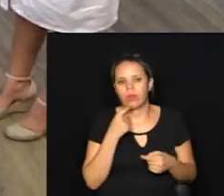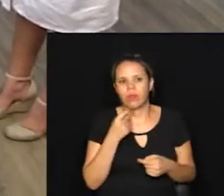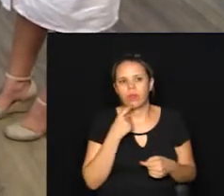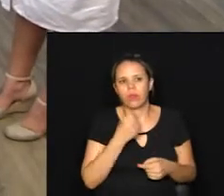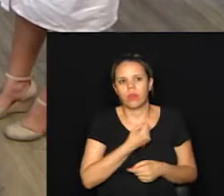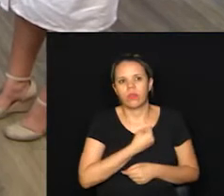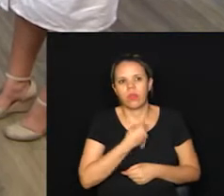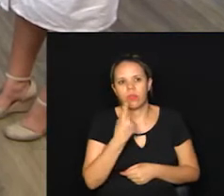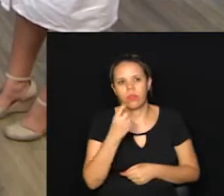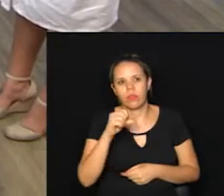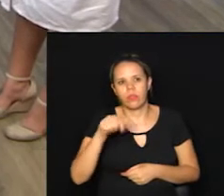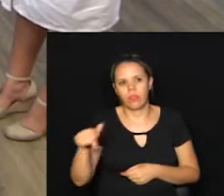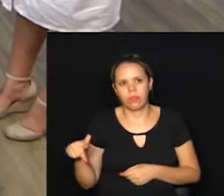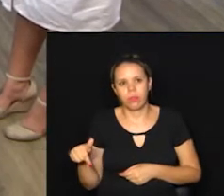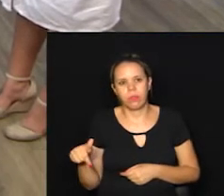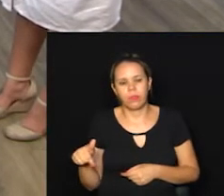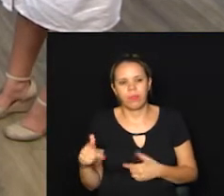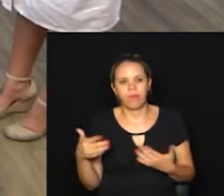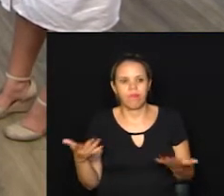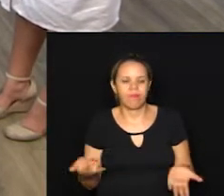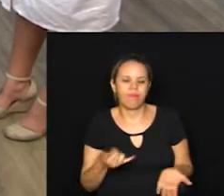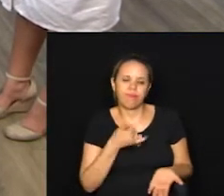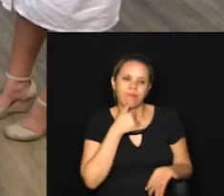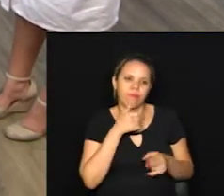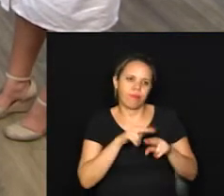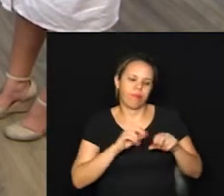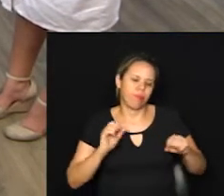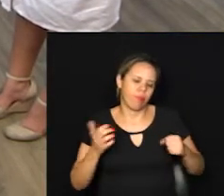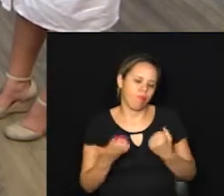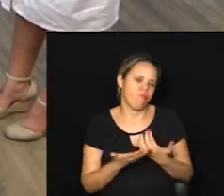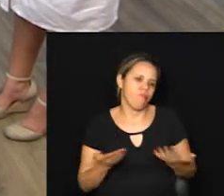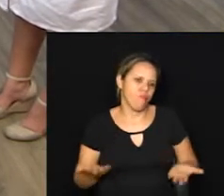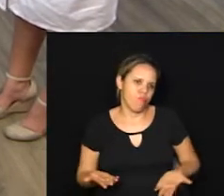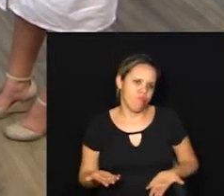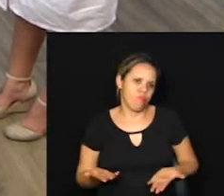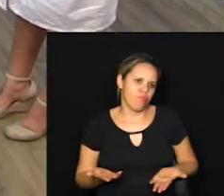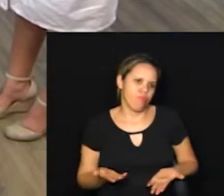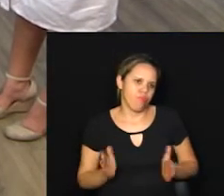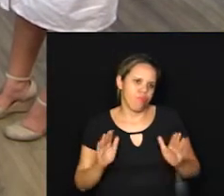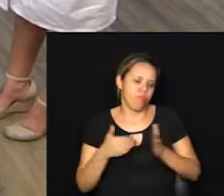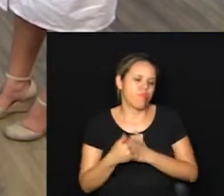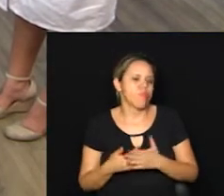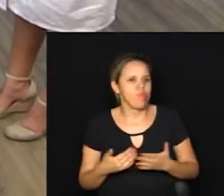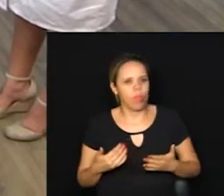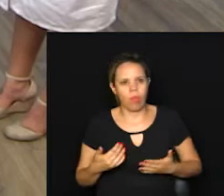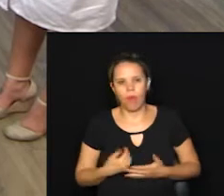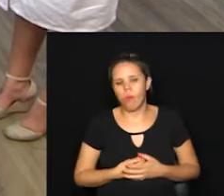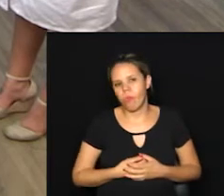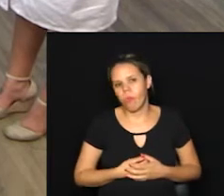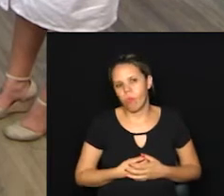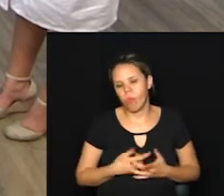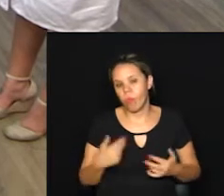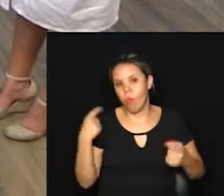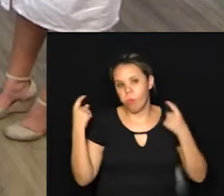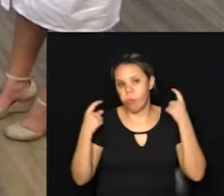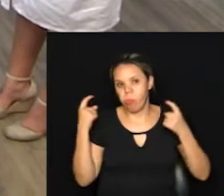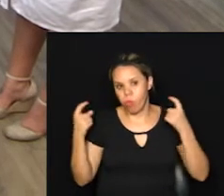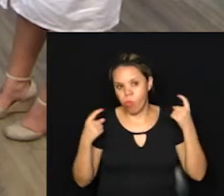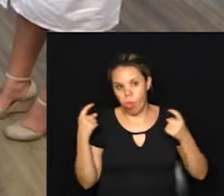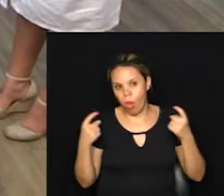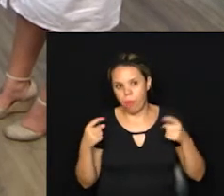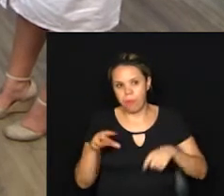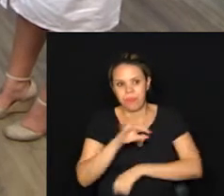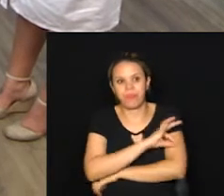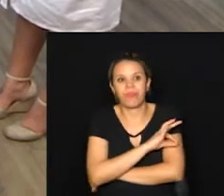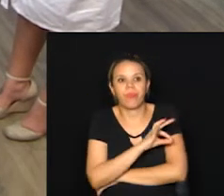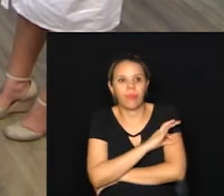número 197. Infelizmente, por conta da pandemia, com os portões fechados, e é algo que está preocupando também a